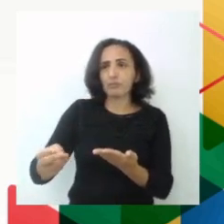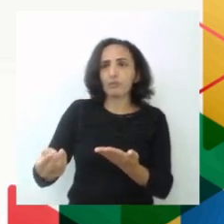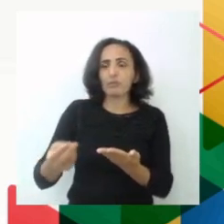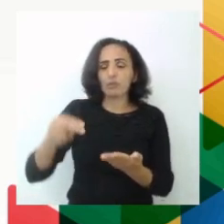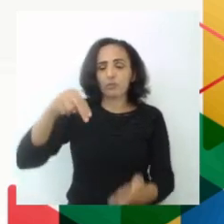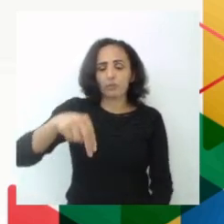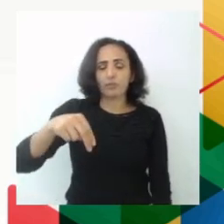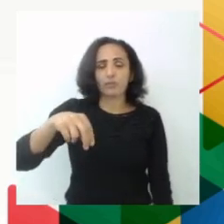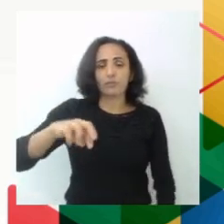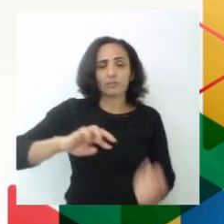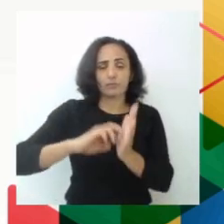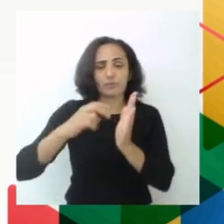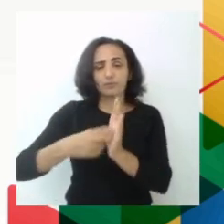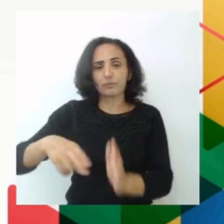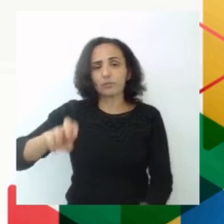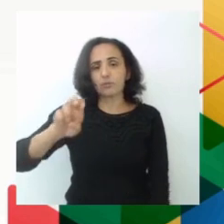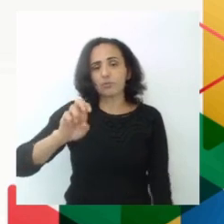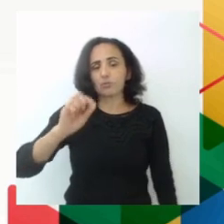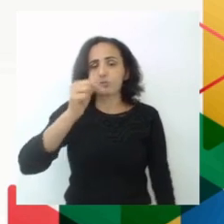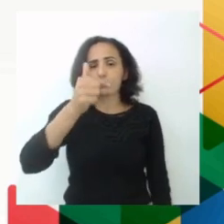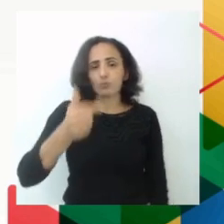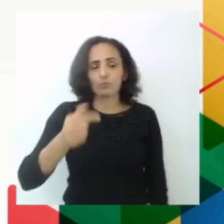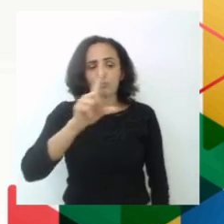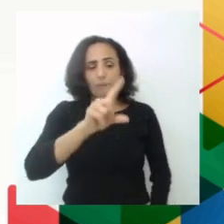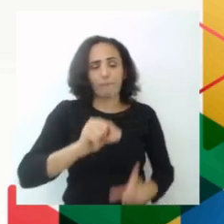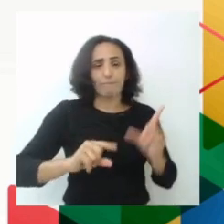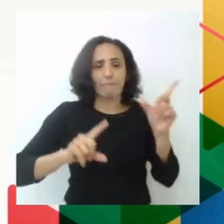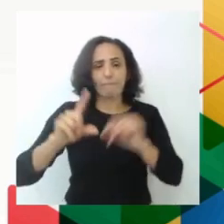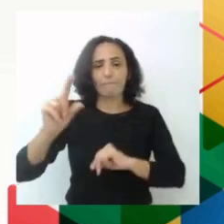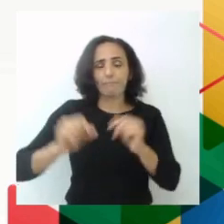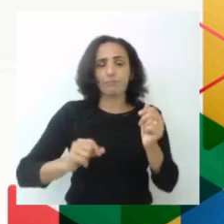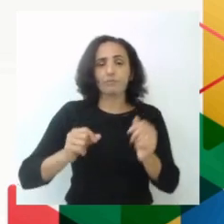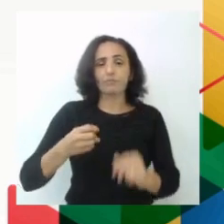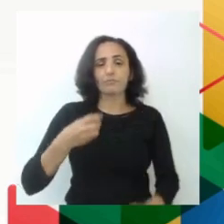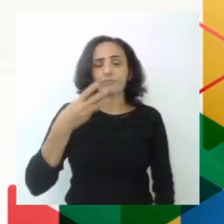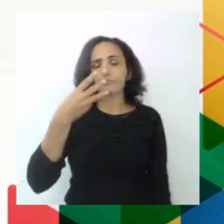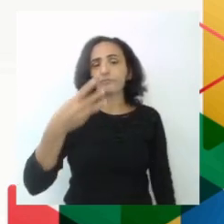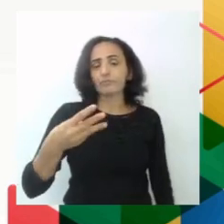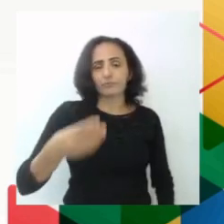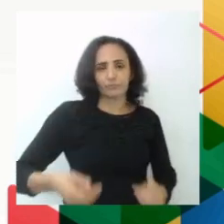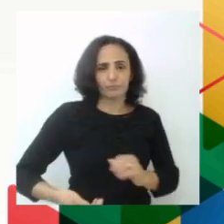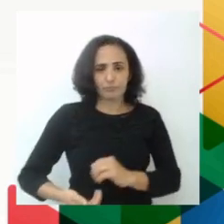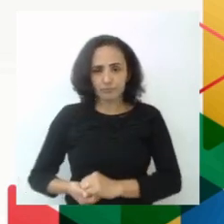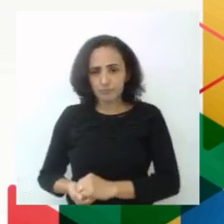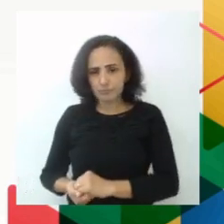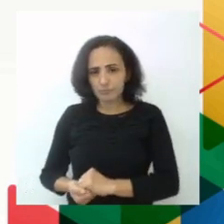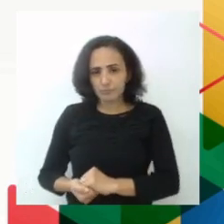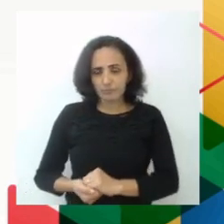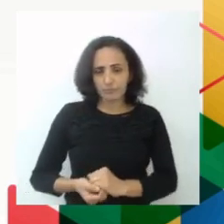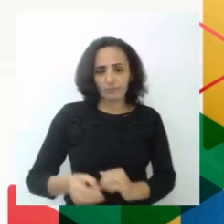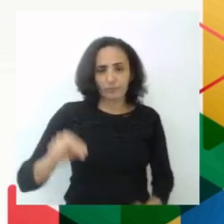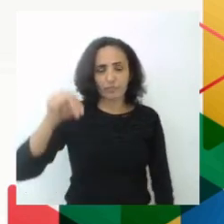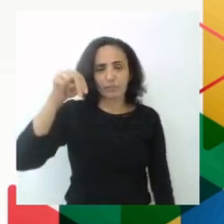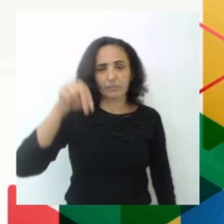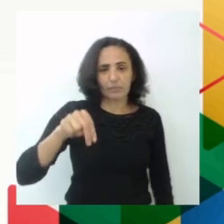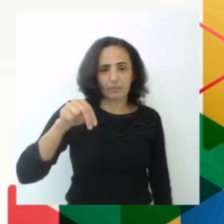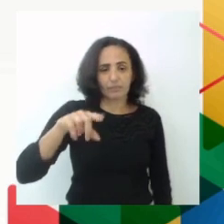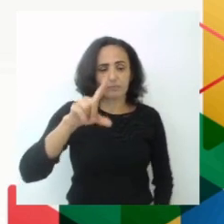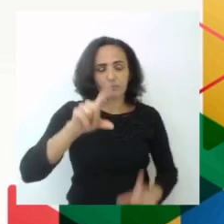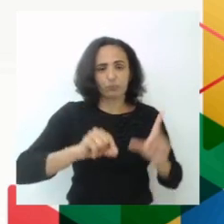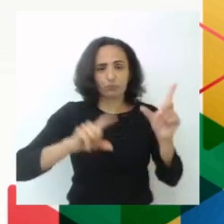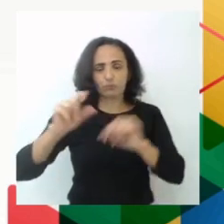52 e deve escolher apenas 3. Então, você tem N que vai